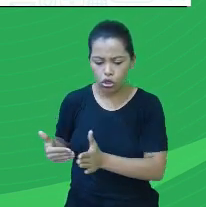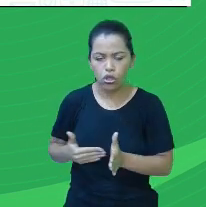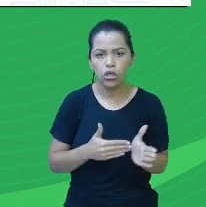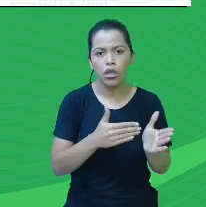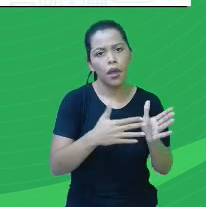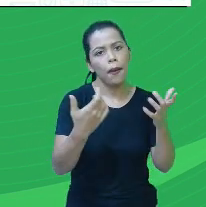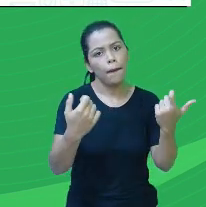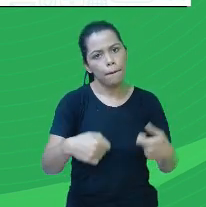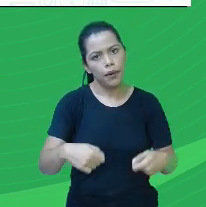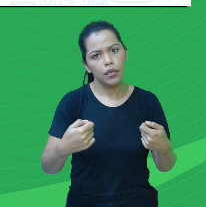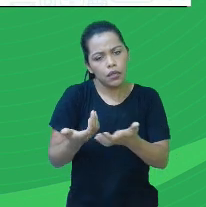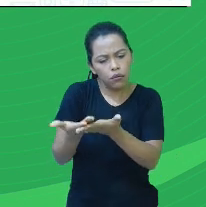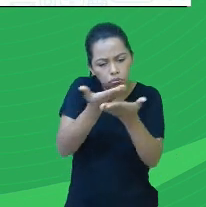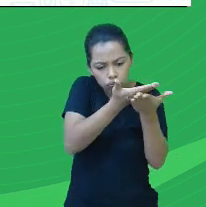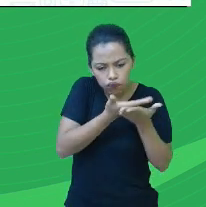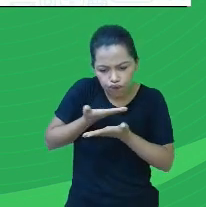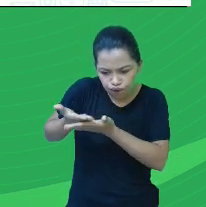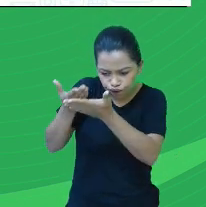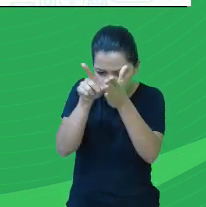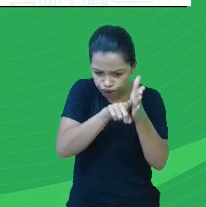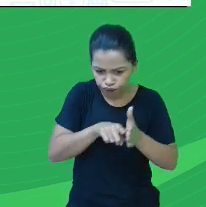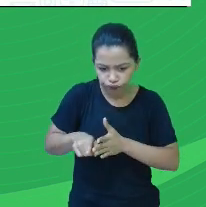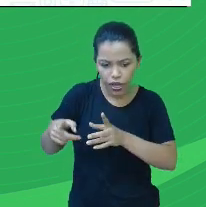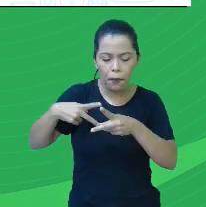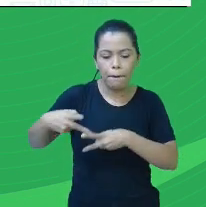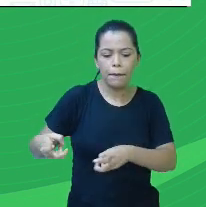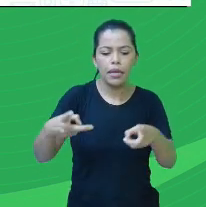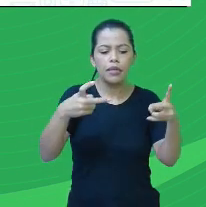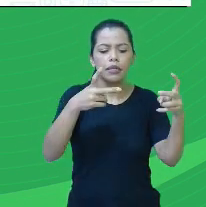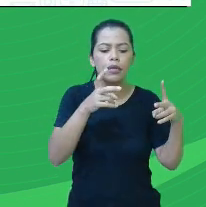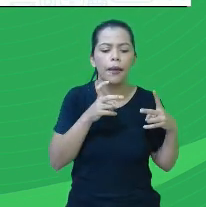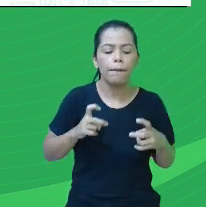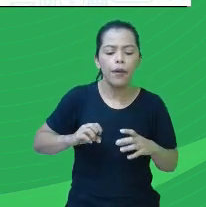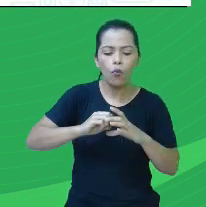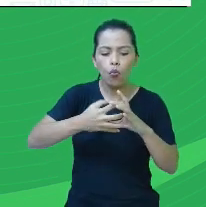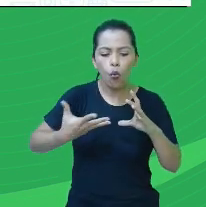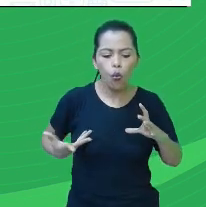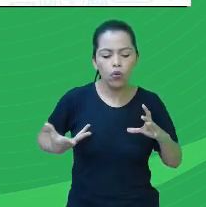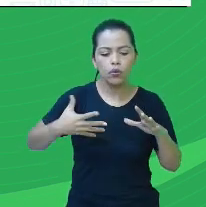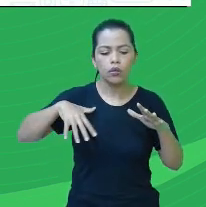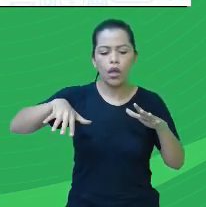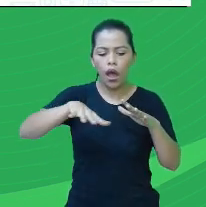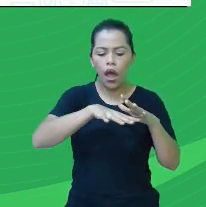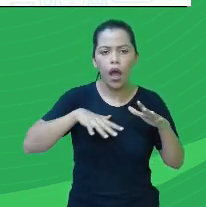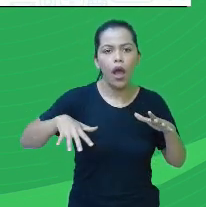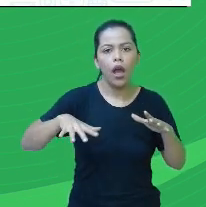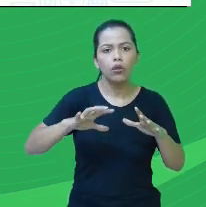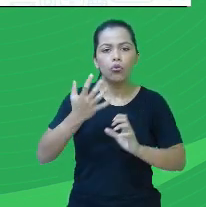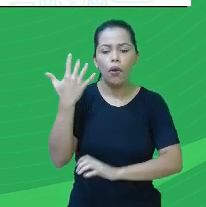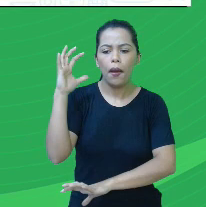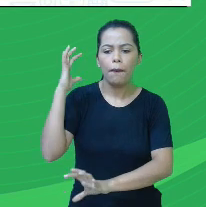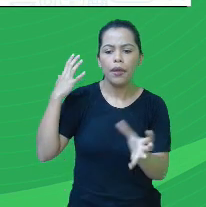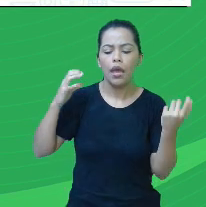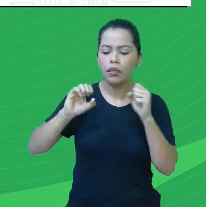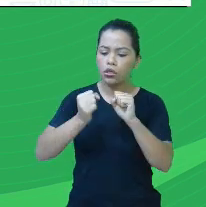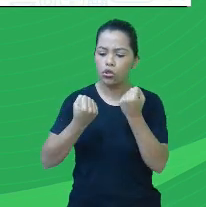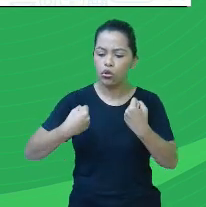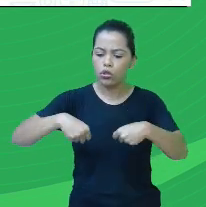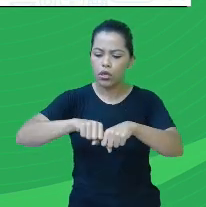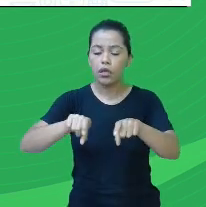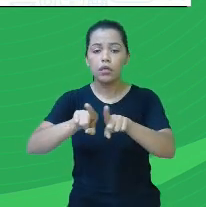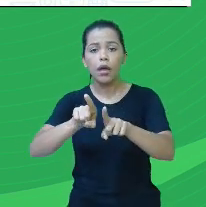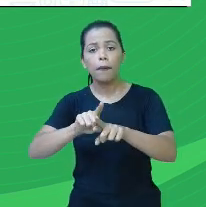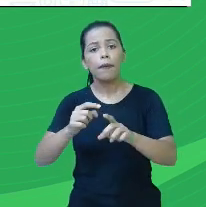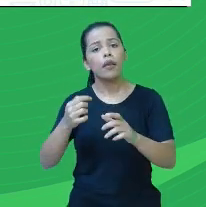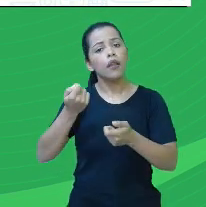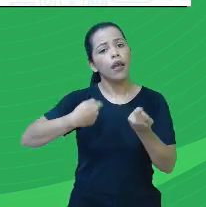necessário realizar estudos a fim de identificar aspectos ambientais, sociais e